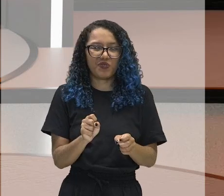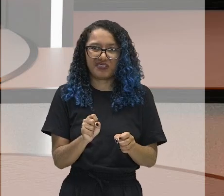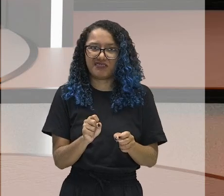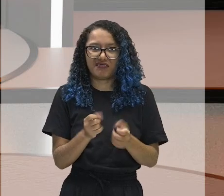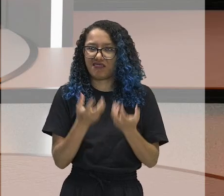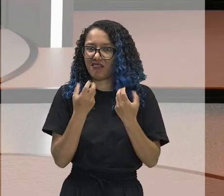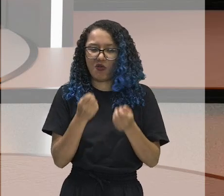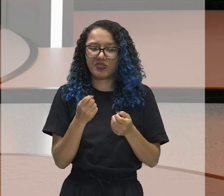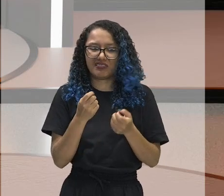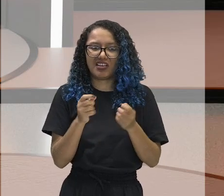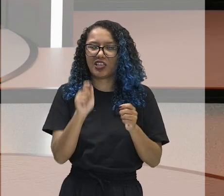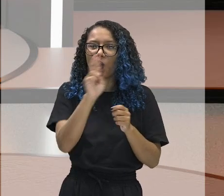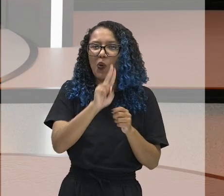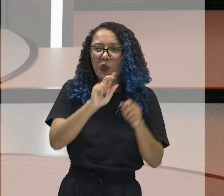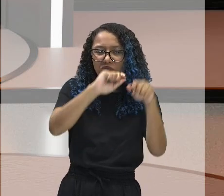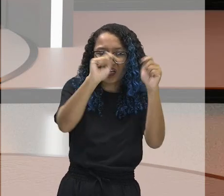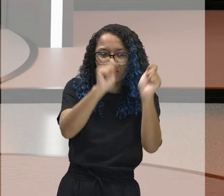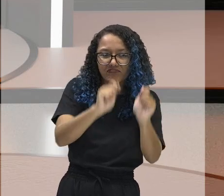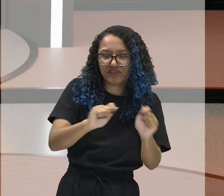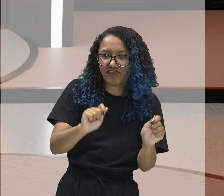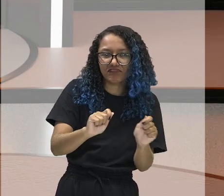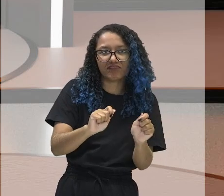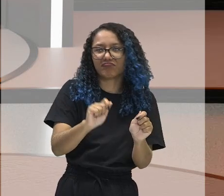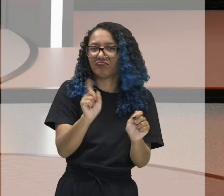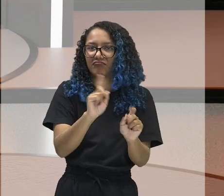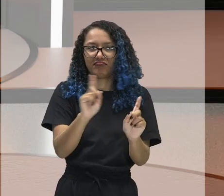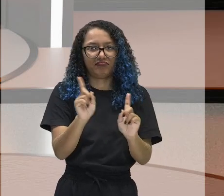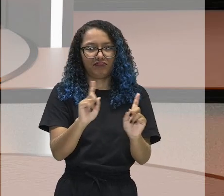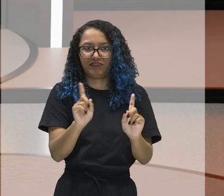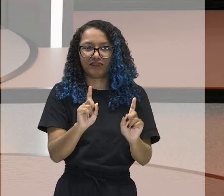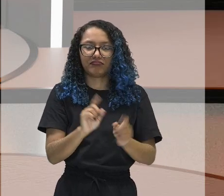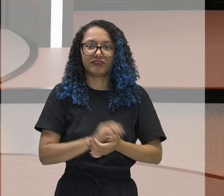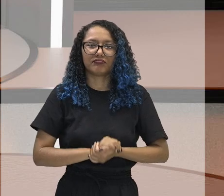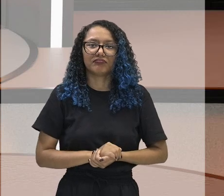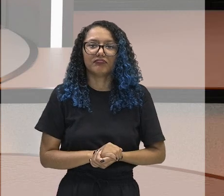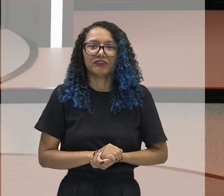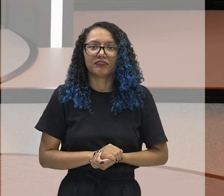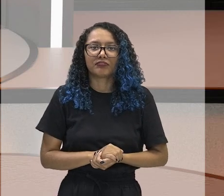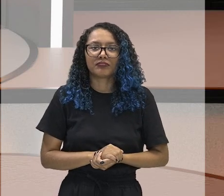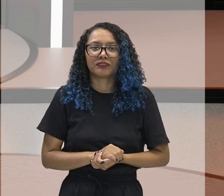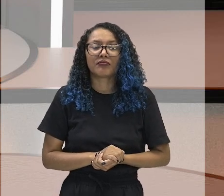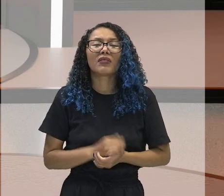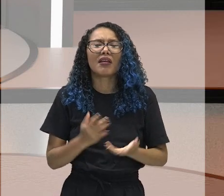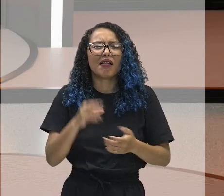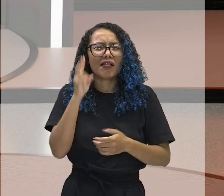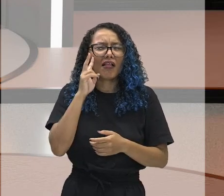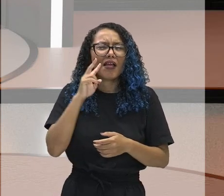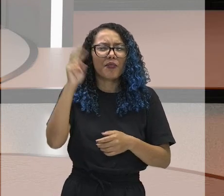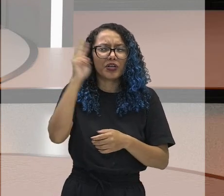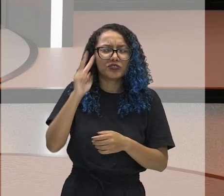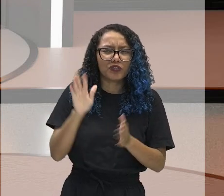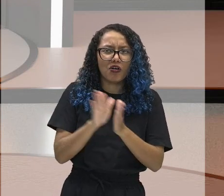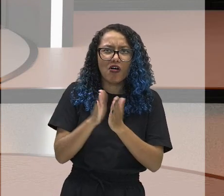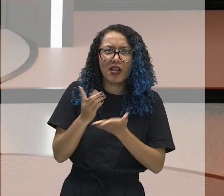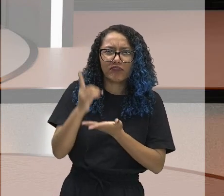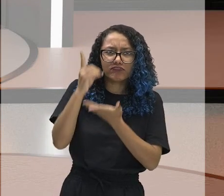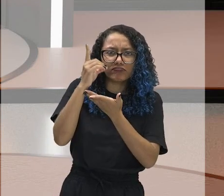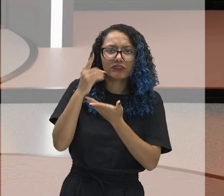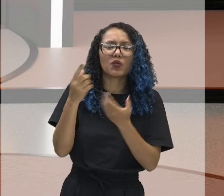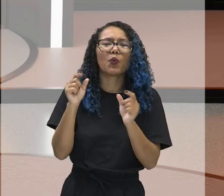de imagens, tá, gente? A gente tem, inclusive, a história bíblica do bezerro de ouro, que foi condenada